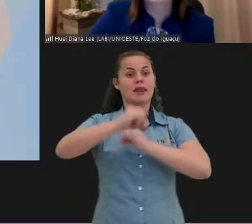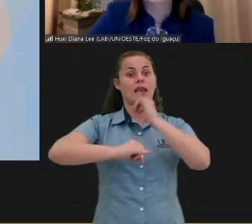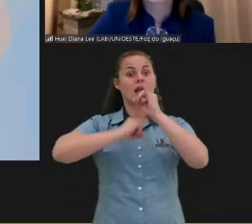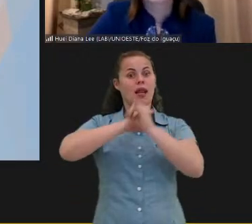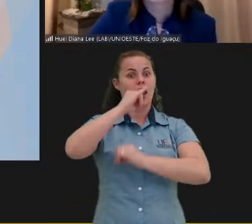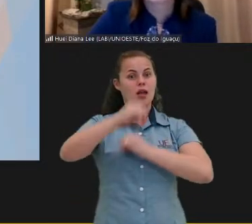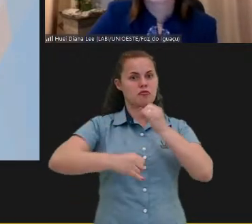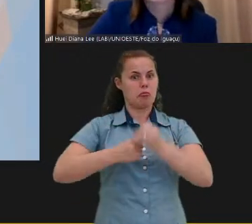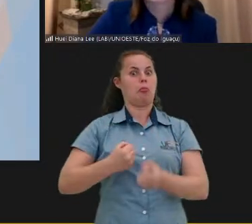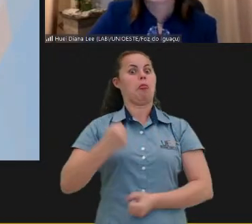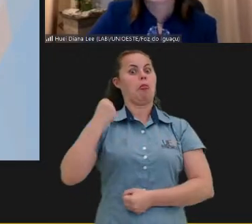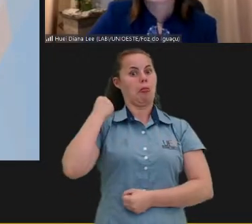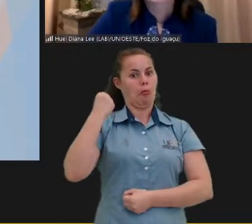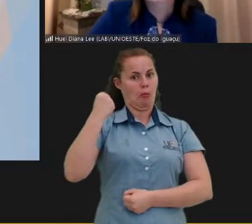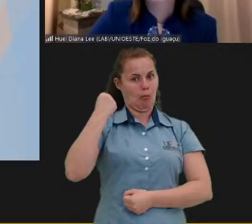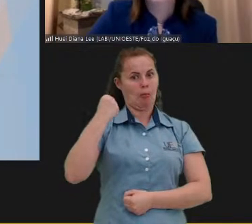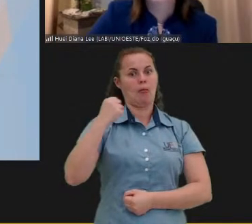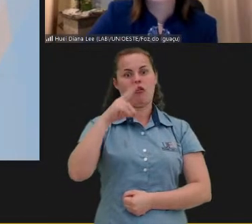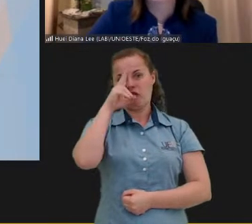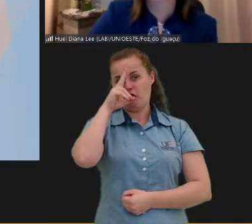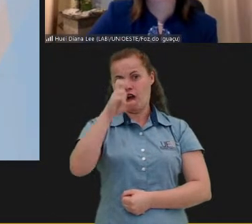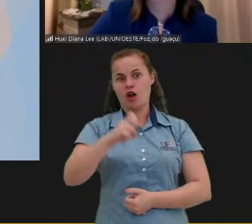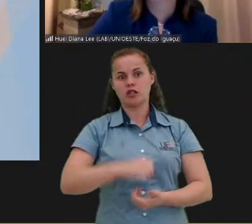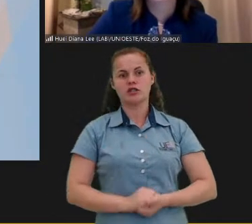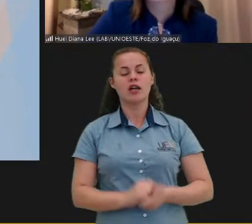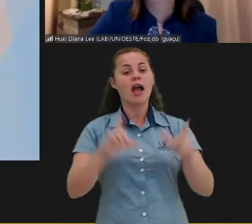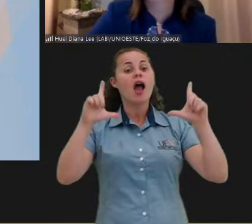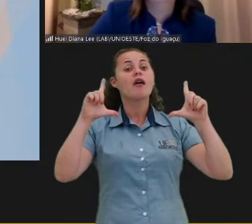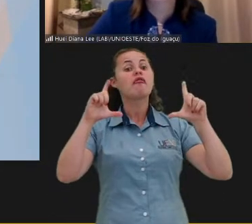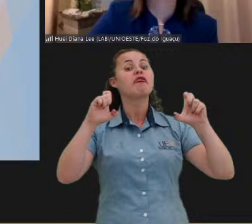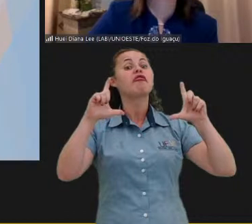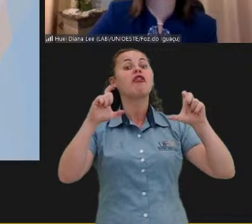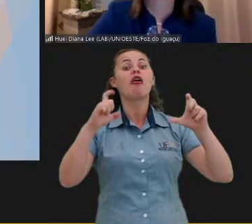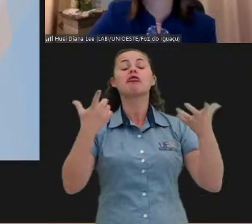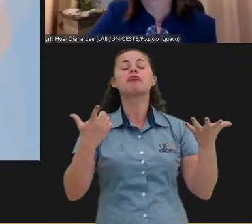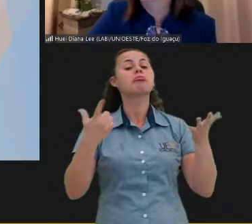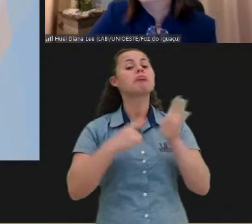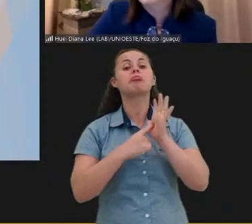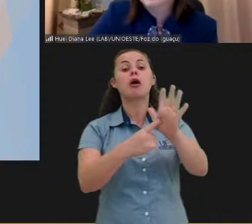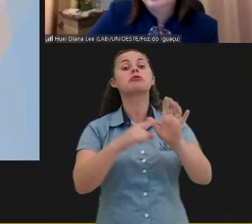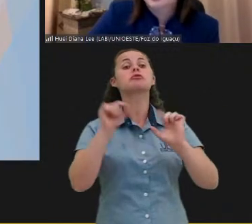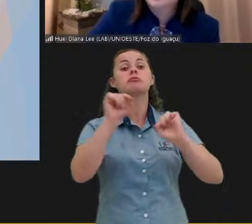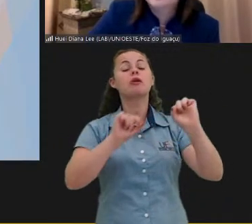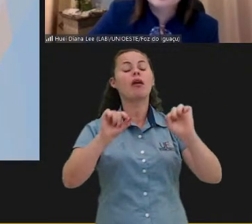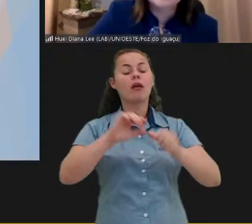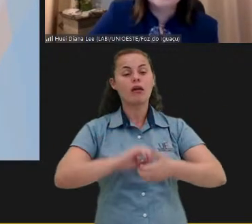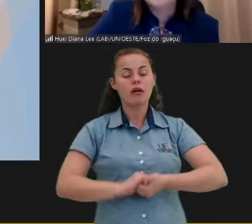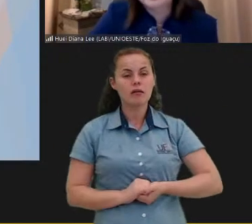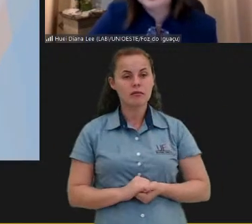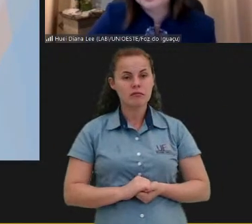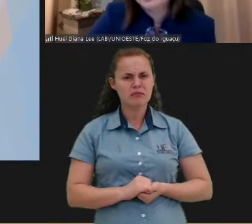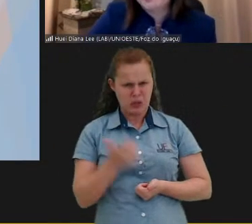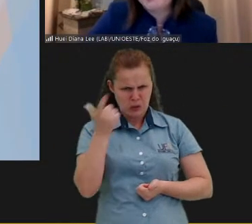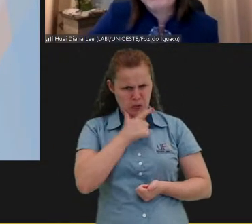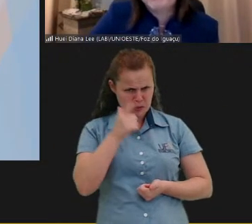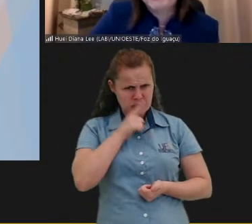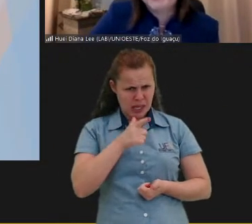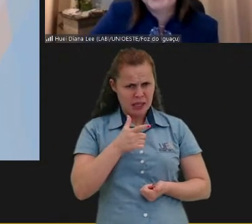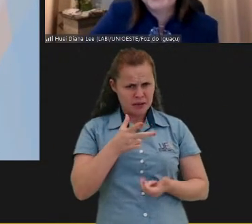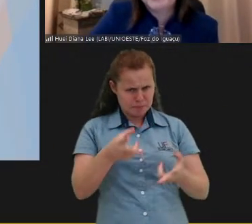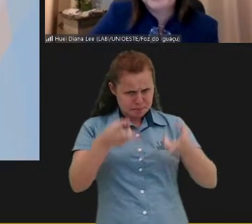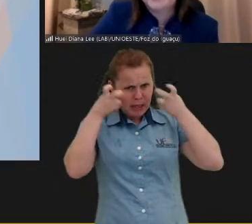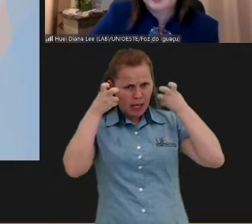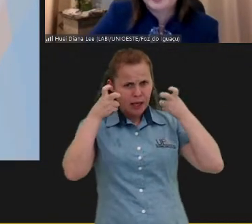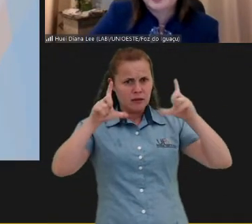poderosa. E essa foto aqui, será que vocês conseguiriam saber o que é?